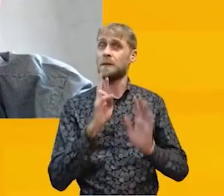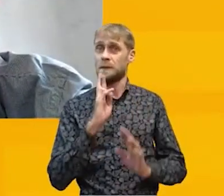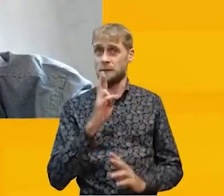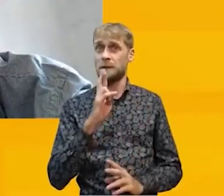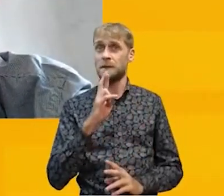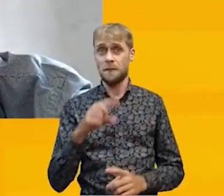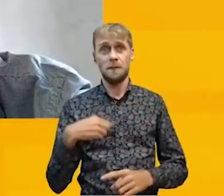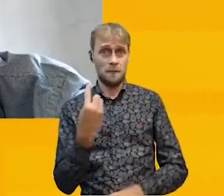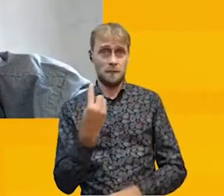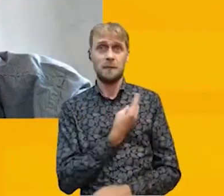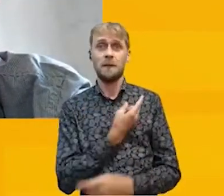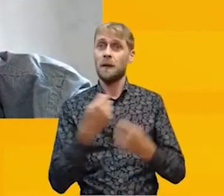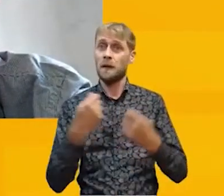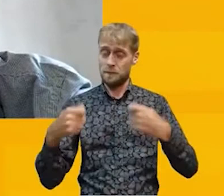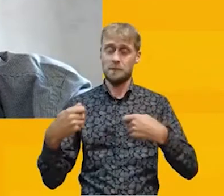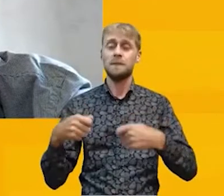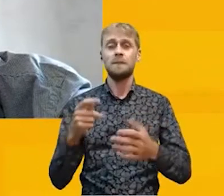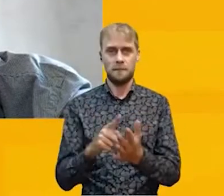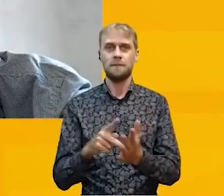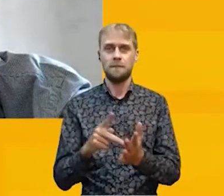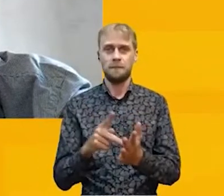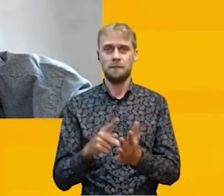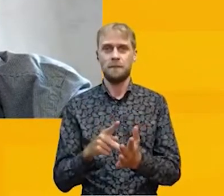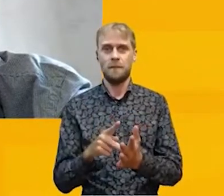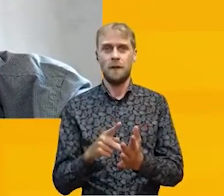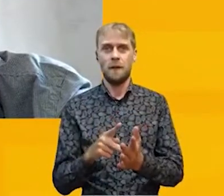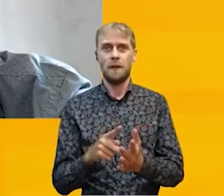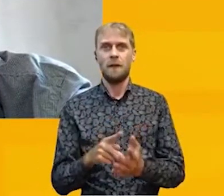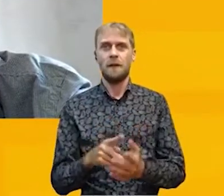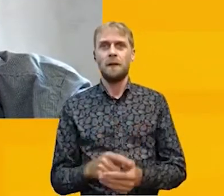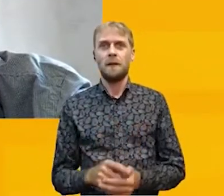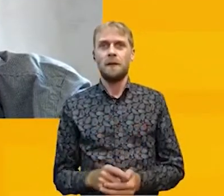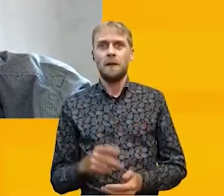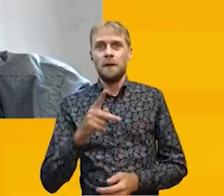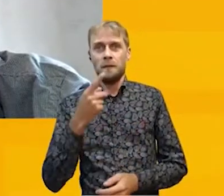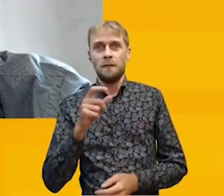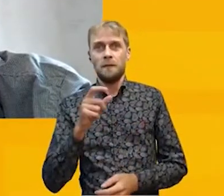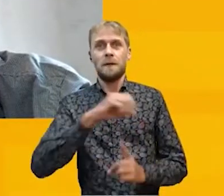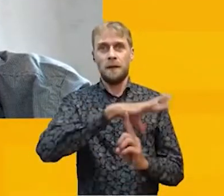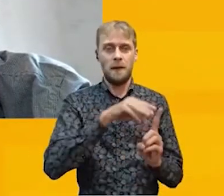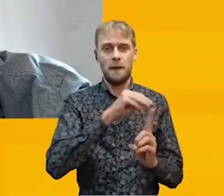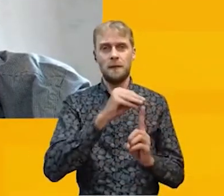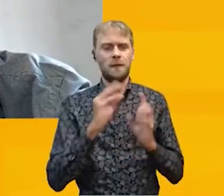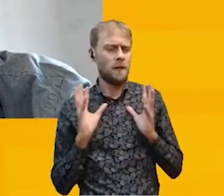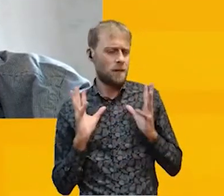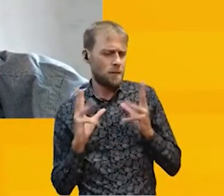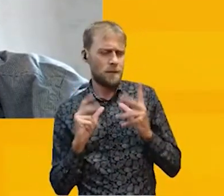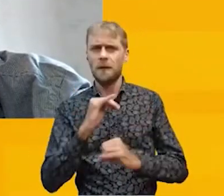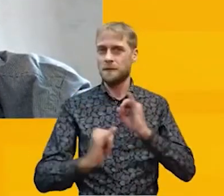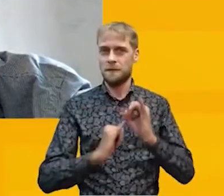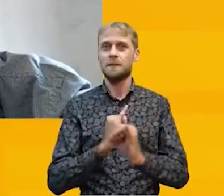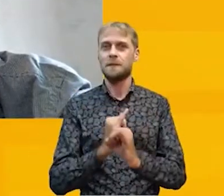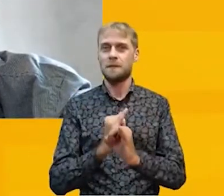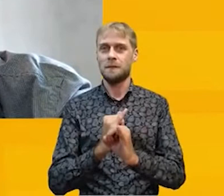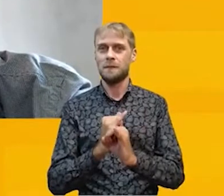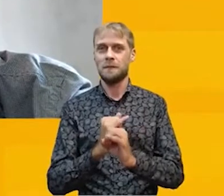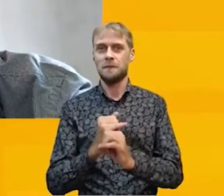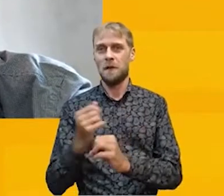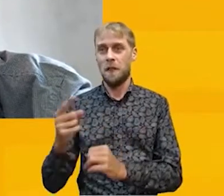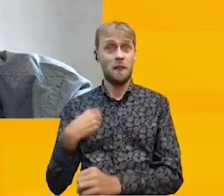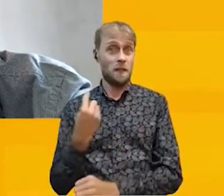nós precisamos, né? Mas só para te dizer que a Agrotins 100% Digital, ela está nos